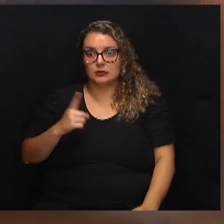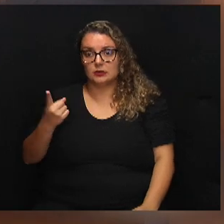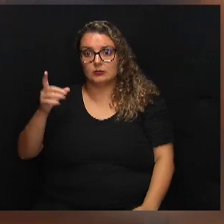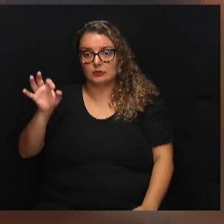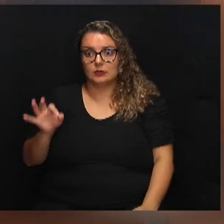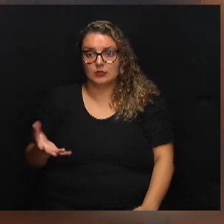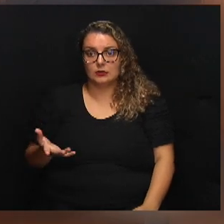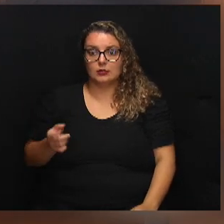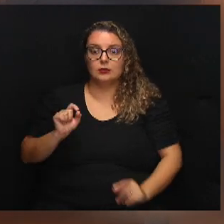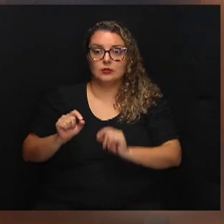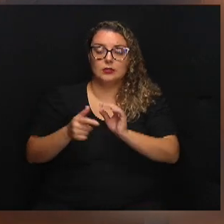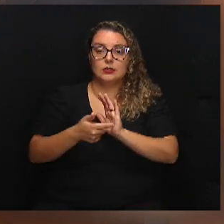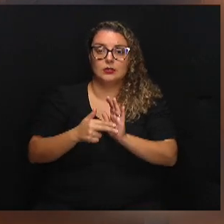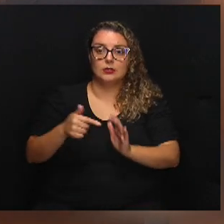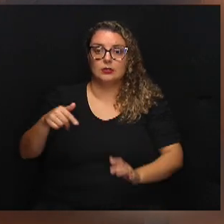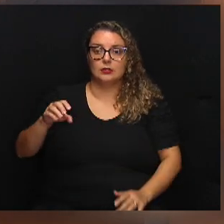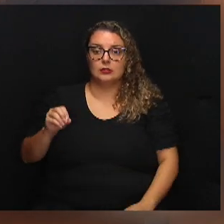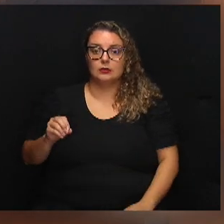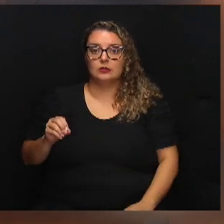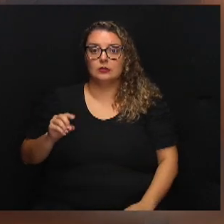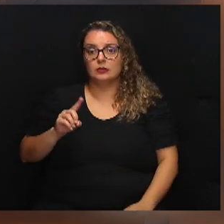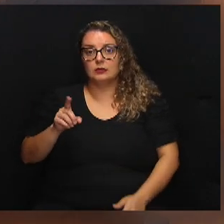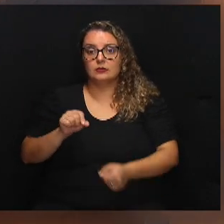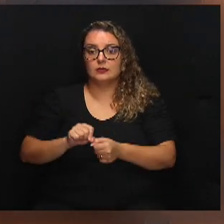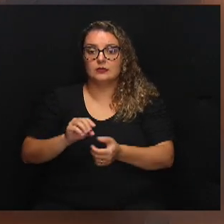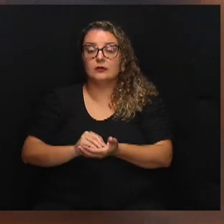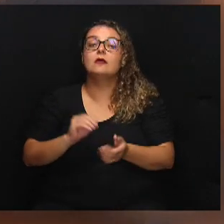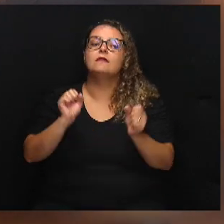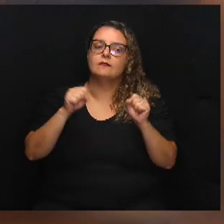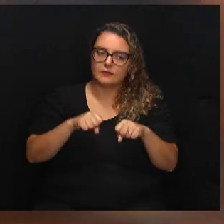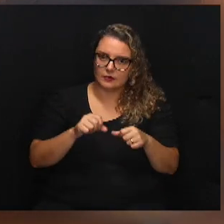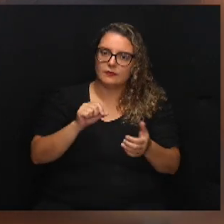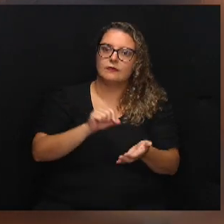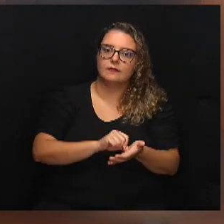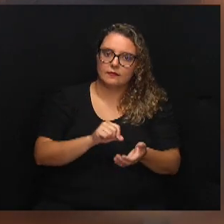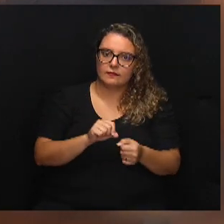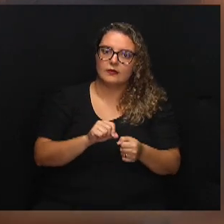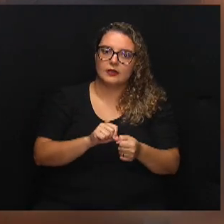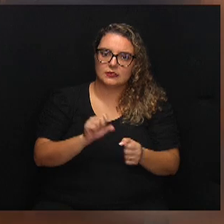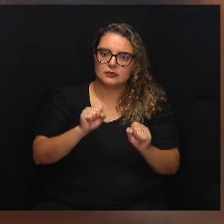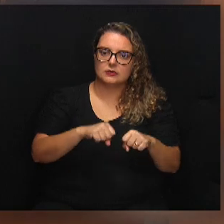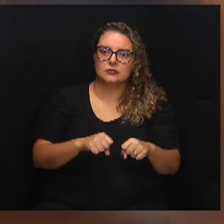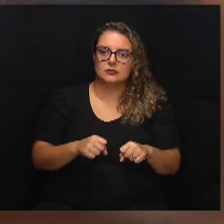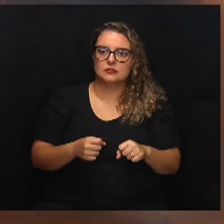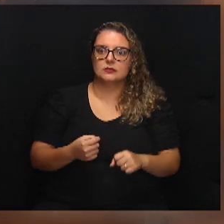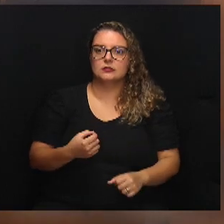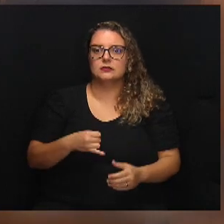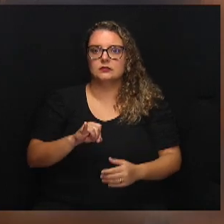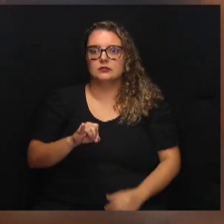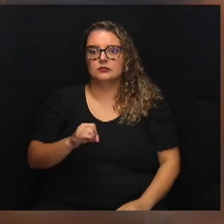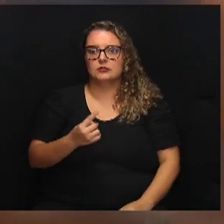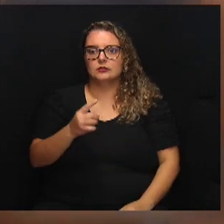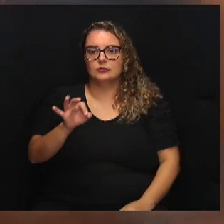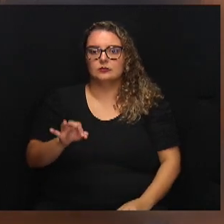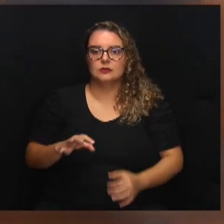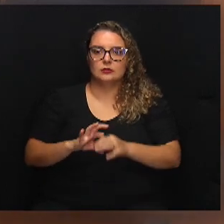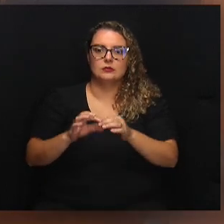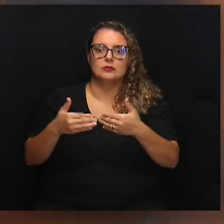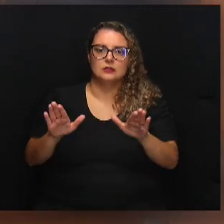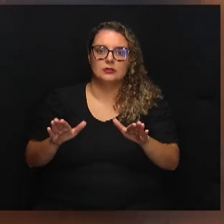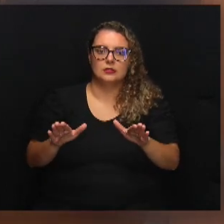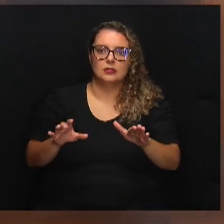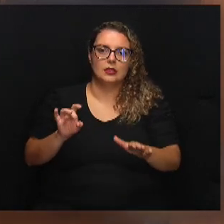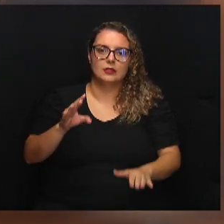1%, o que é 1%? Não vai fazer falta. Faz. Se abrir 1%, abre o resto. É só uma